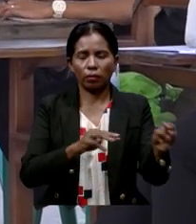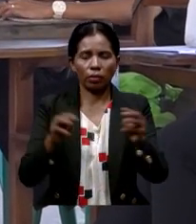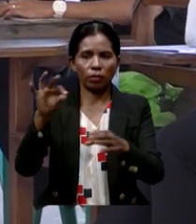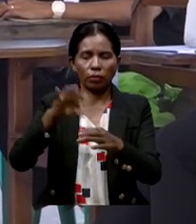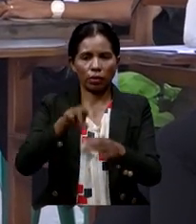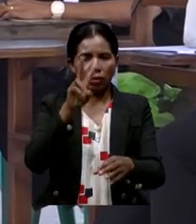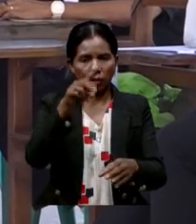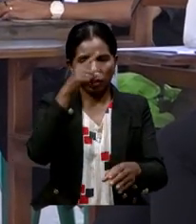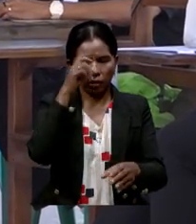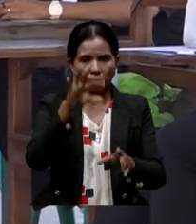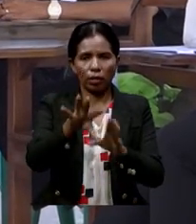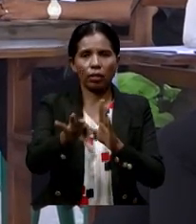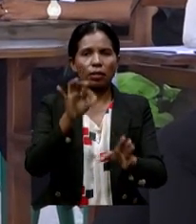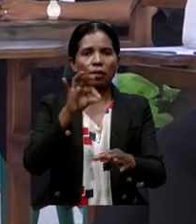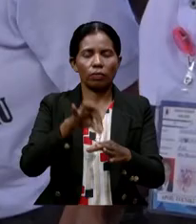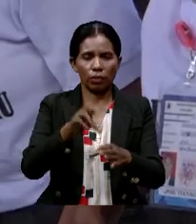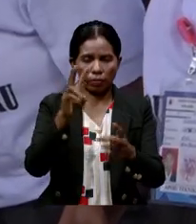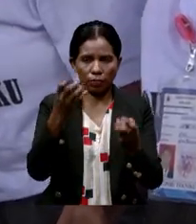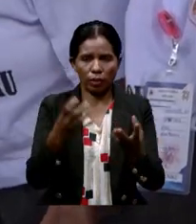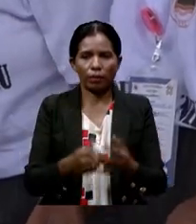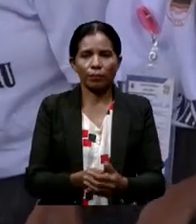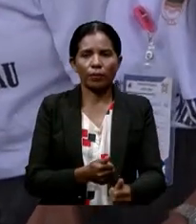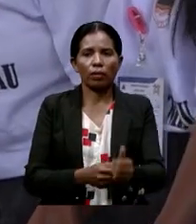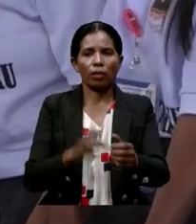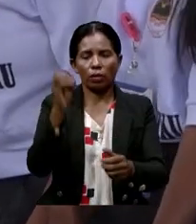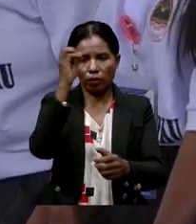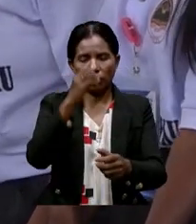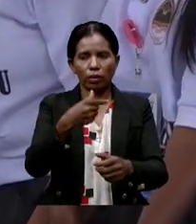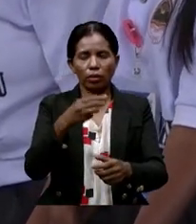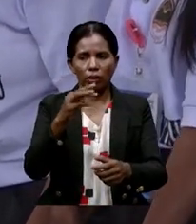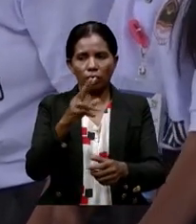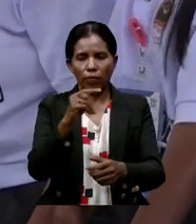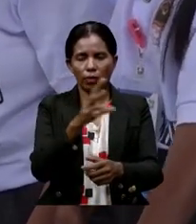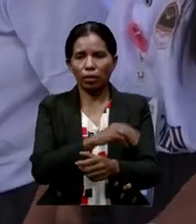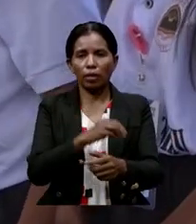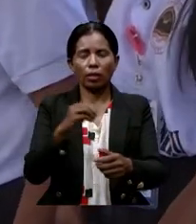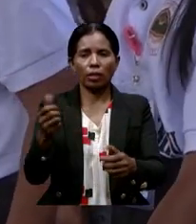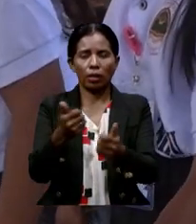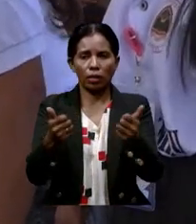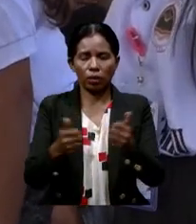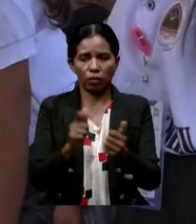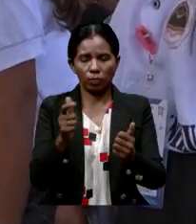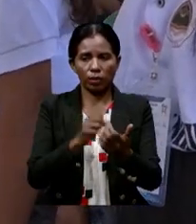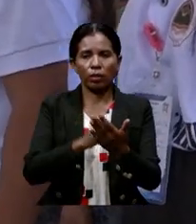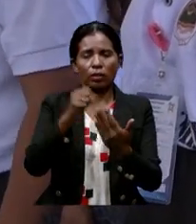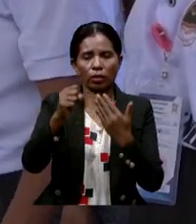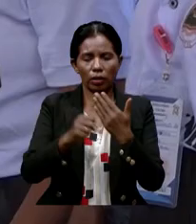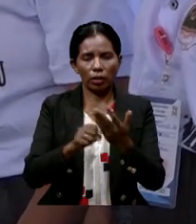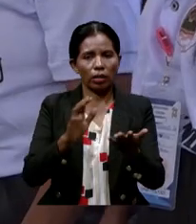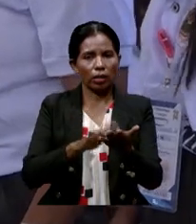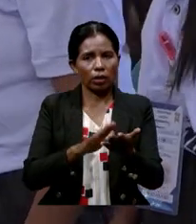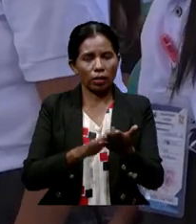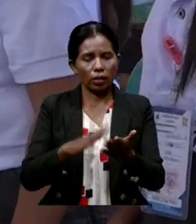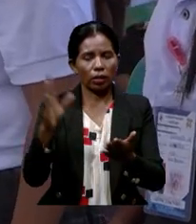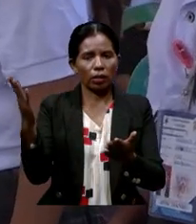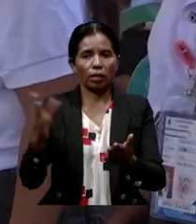volta tamba hetan voto barakleu. Ter observação no GMN e Centro de Votação na Leia 20 de Setembro e a Escola Centro